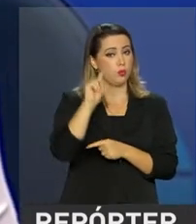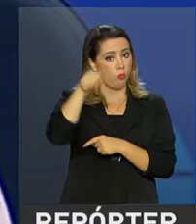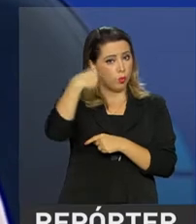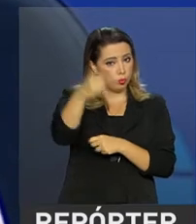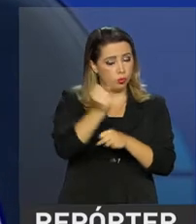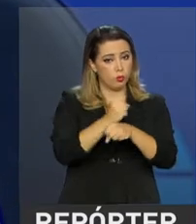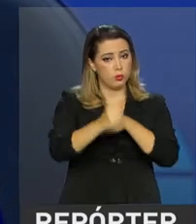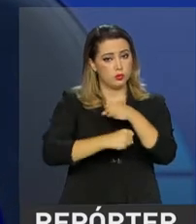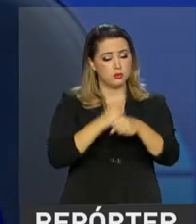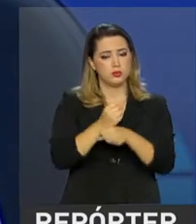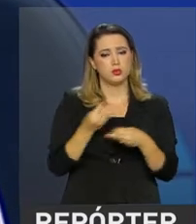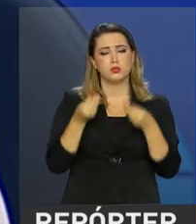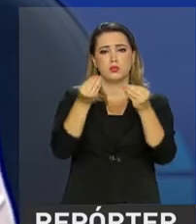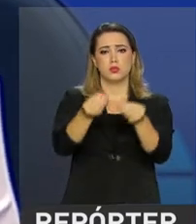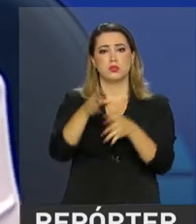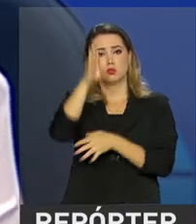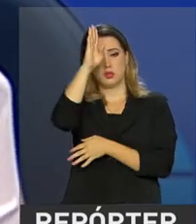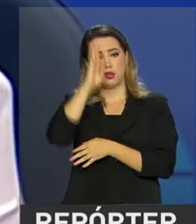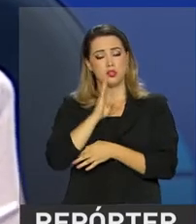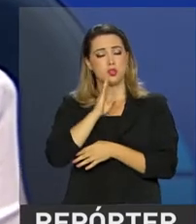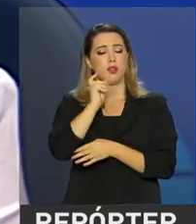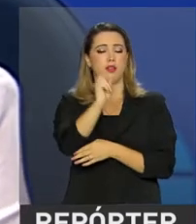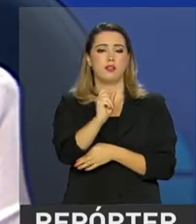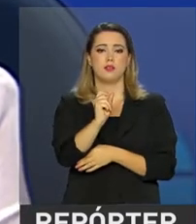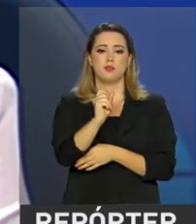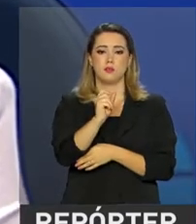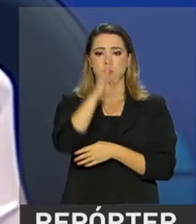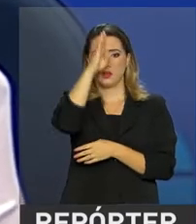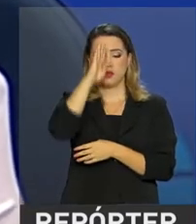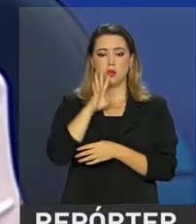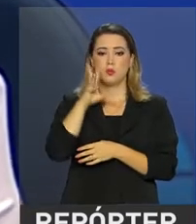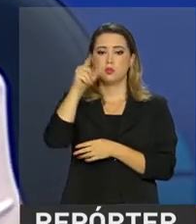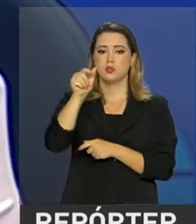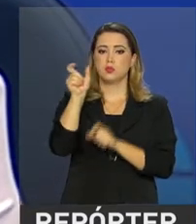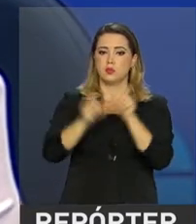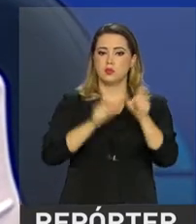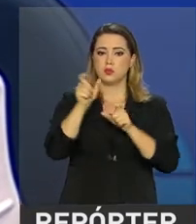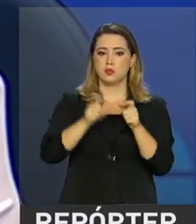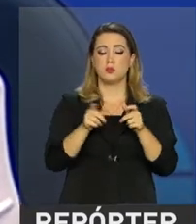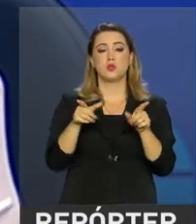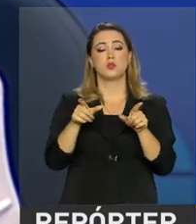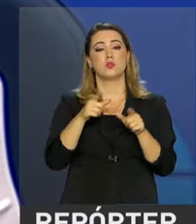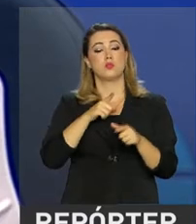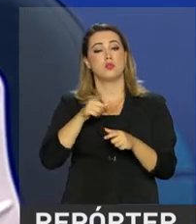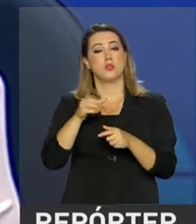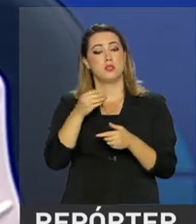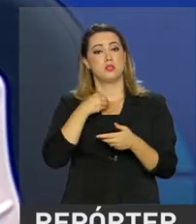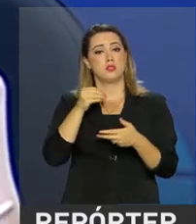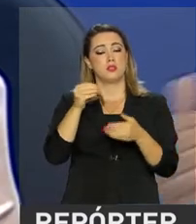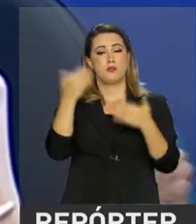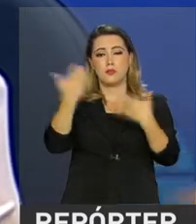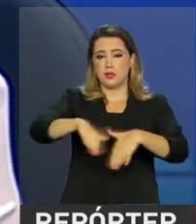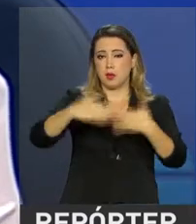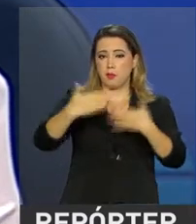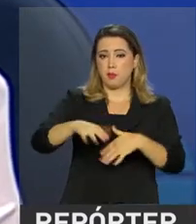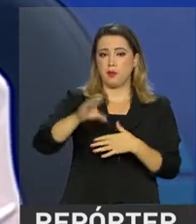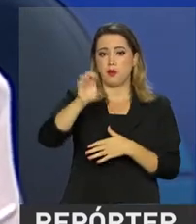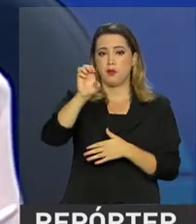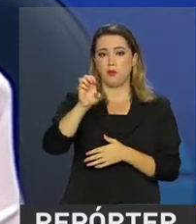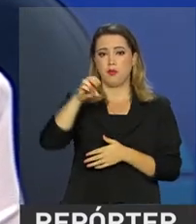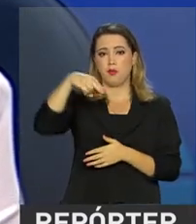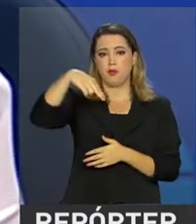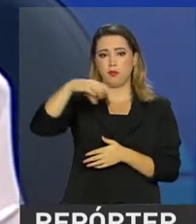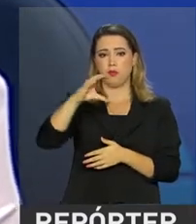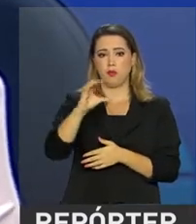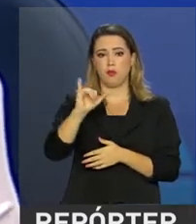nós garantiremos a gratuidade para todos que fizerem o ENSEJA e tiverem a